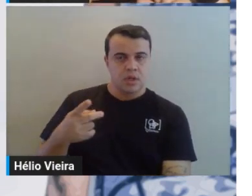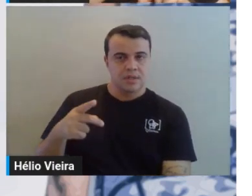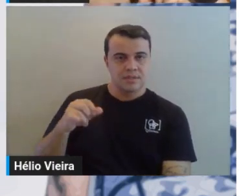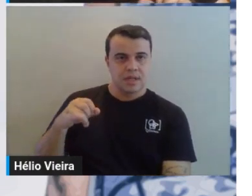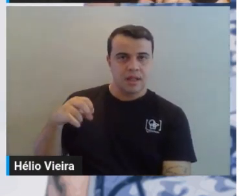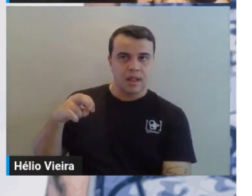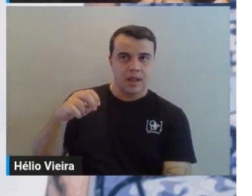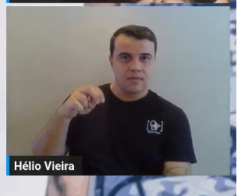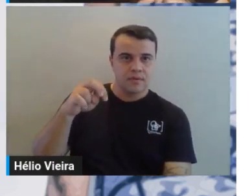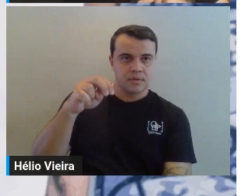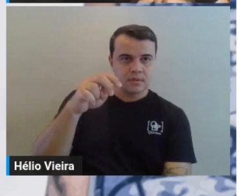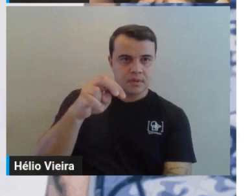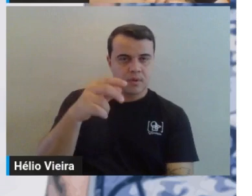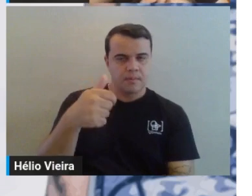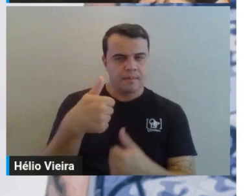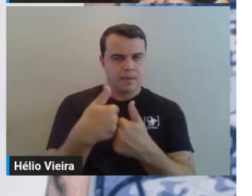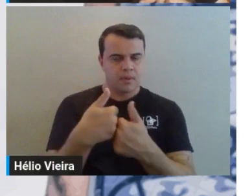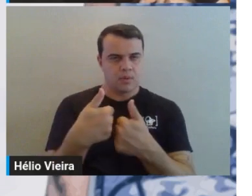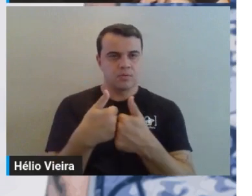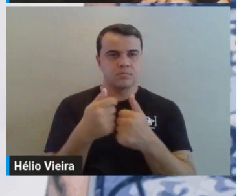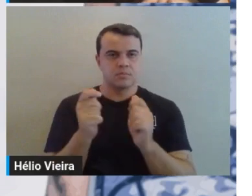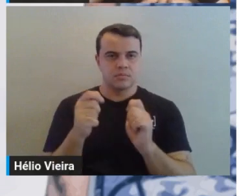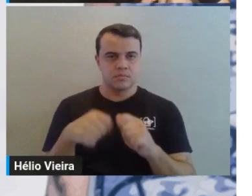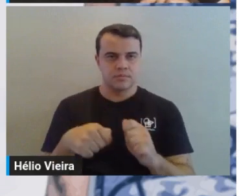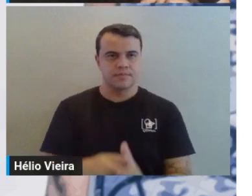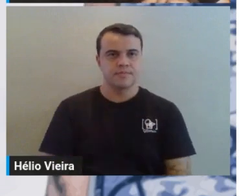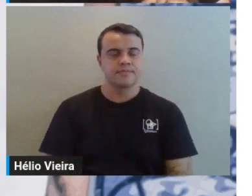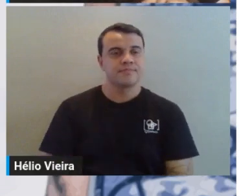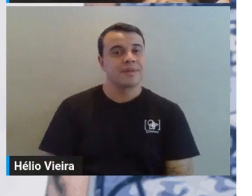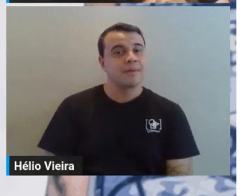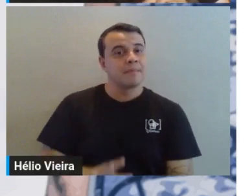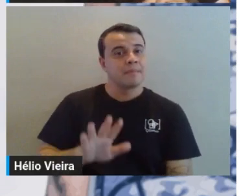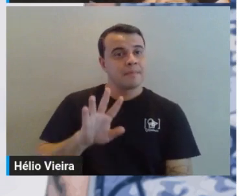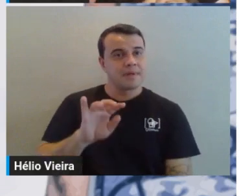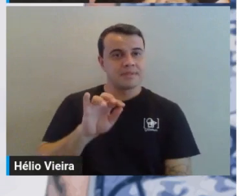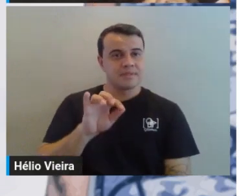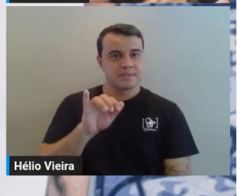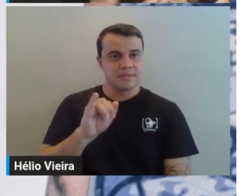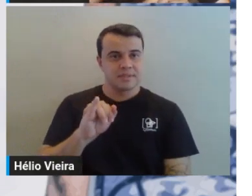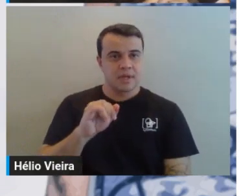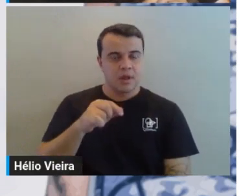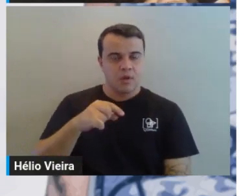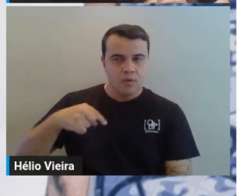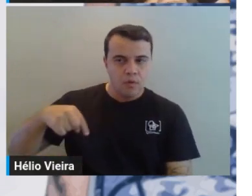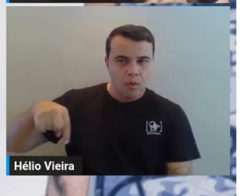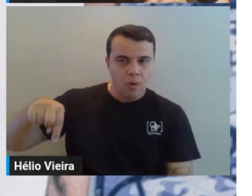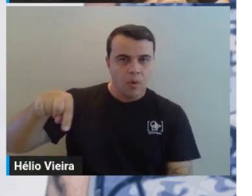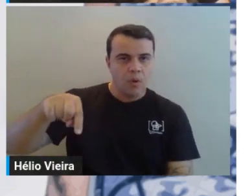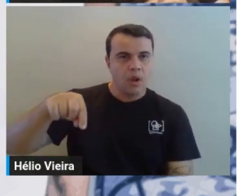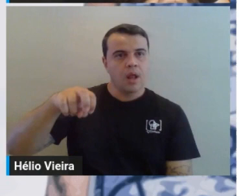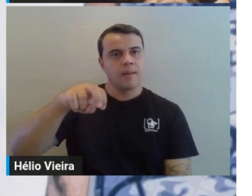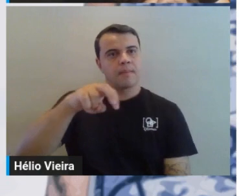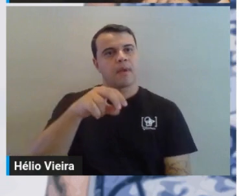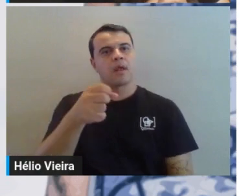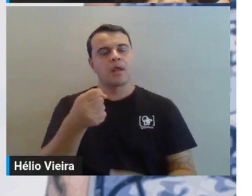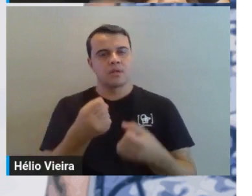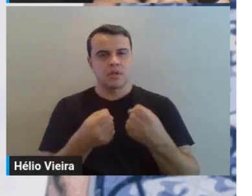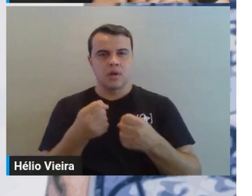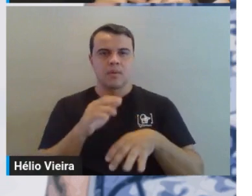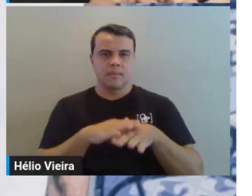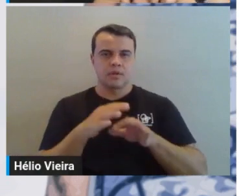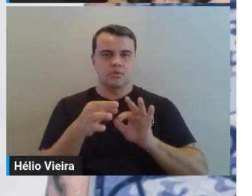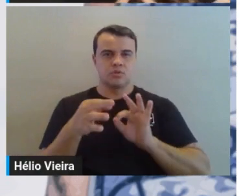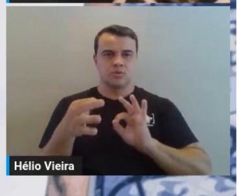de barco, seria muito perto. Mas se for dar a volta ou a pé ou de carro, é mais